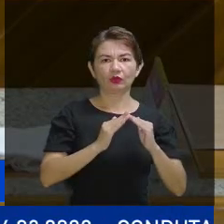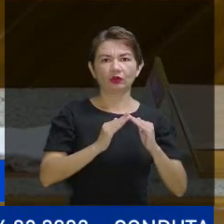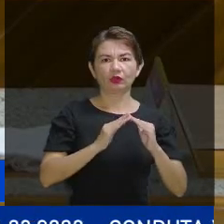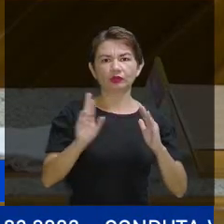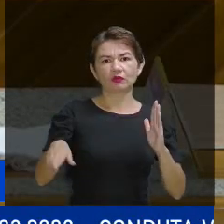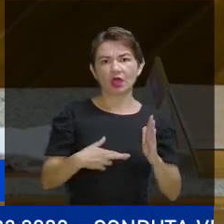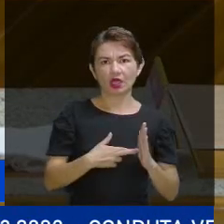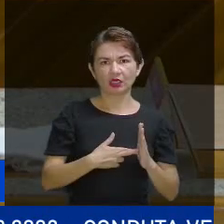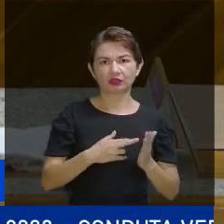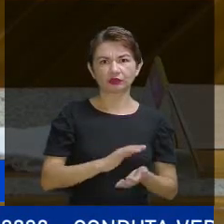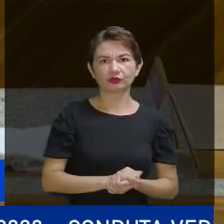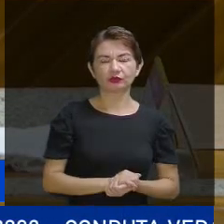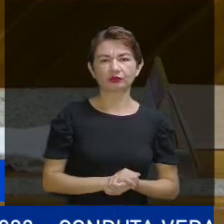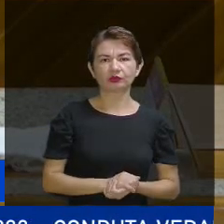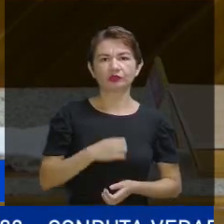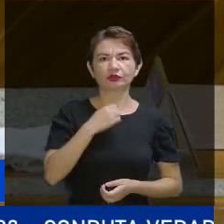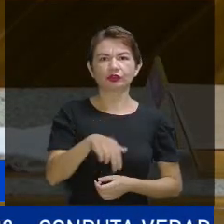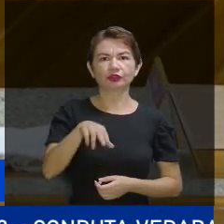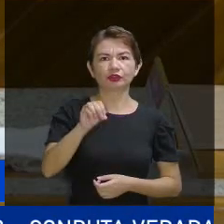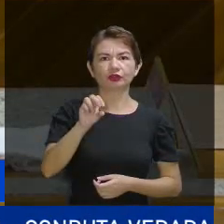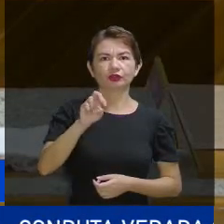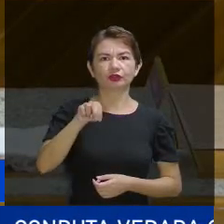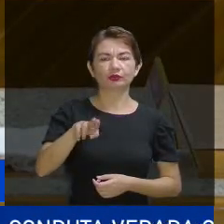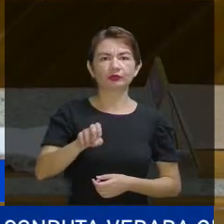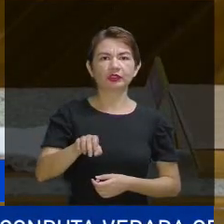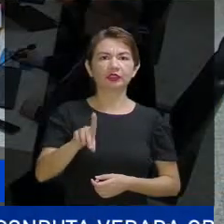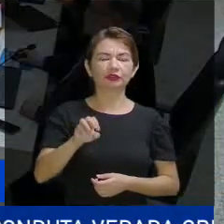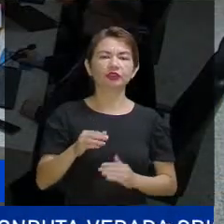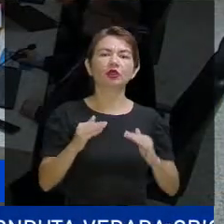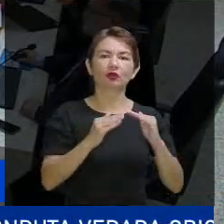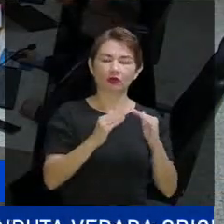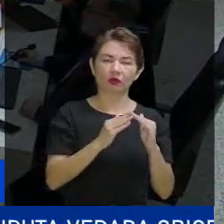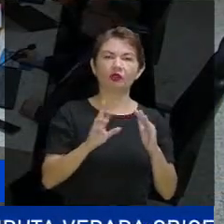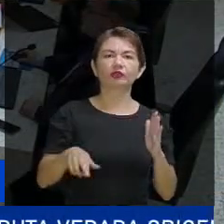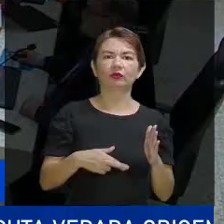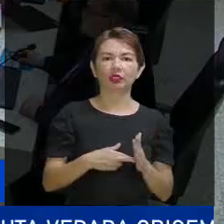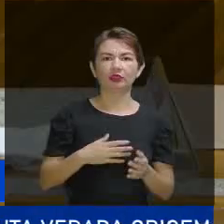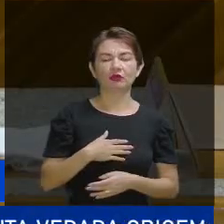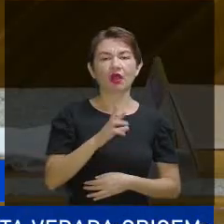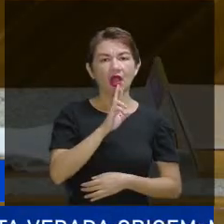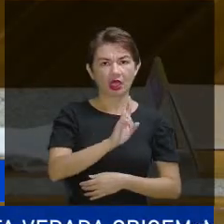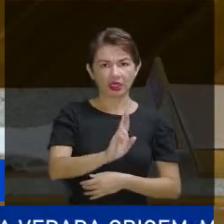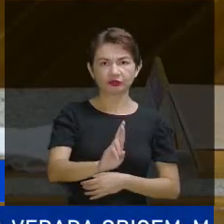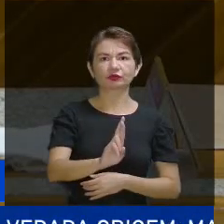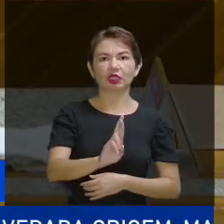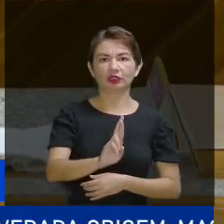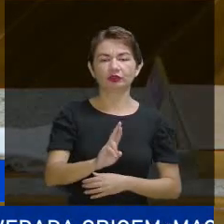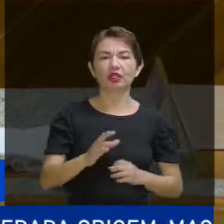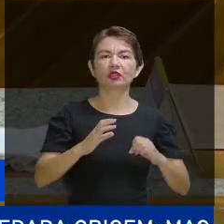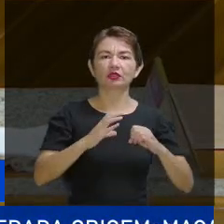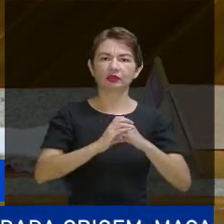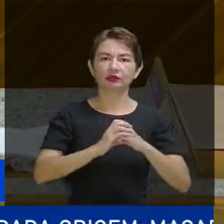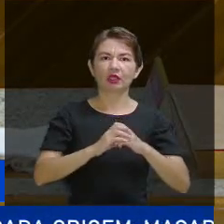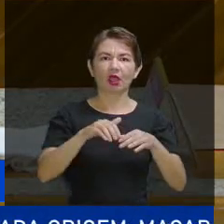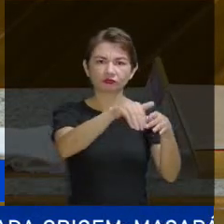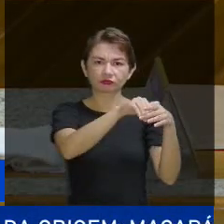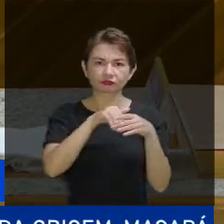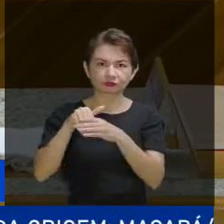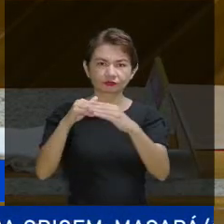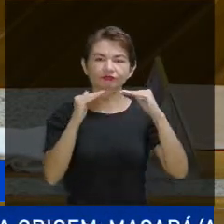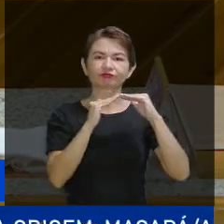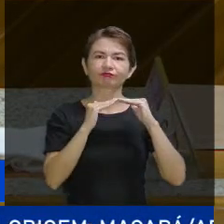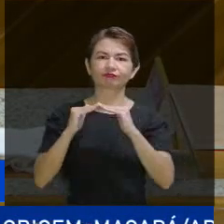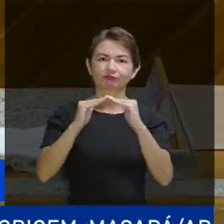Concordo com o relator. Juiz Normandes Souza. Eu também concordo com o doutor. Eu proclamo o tribunal, por